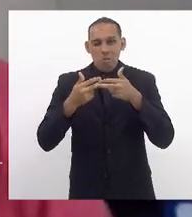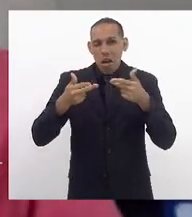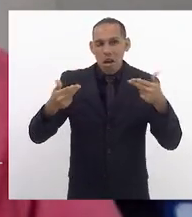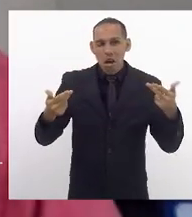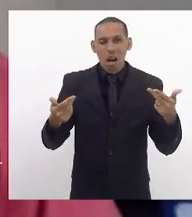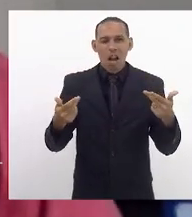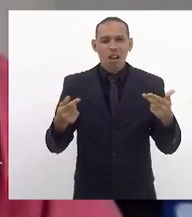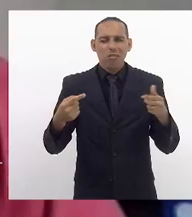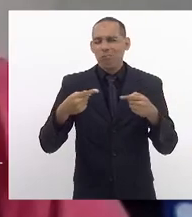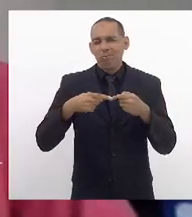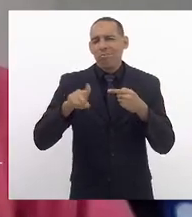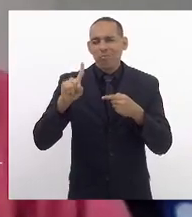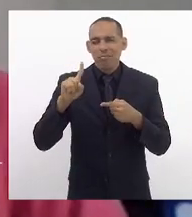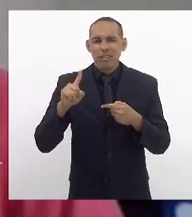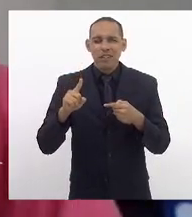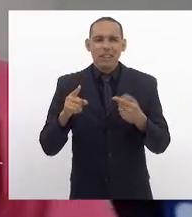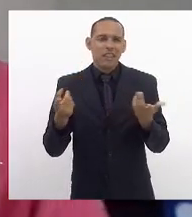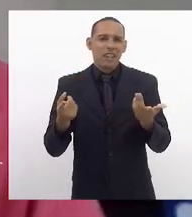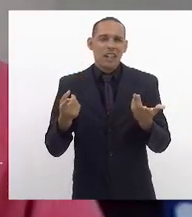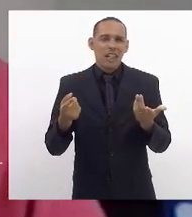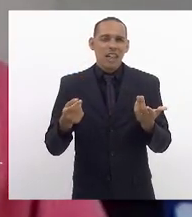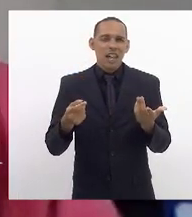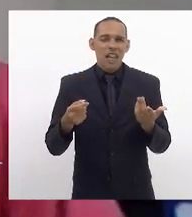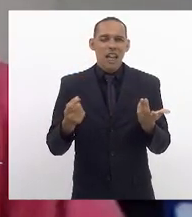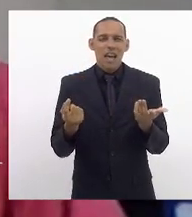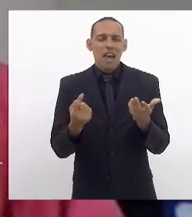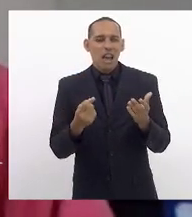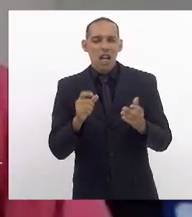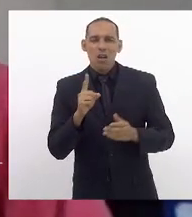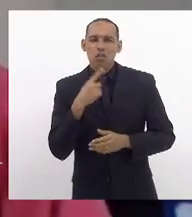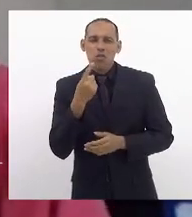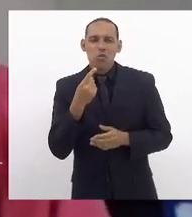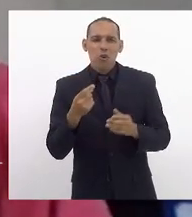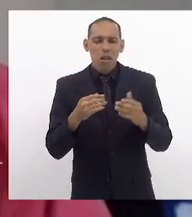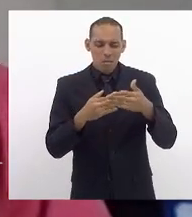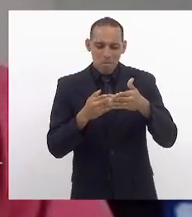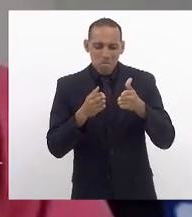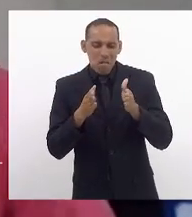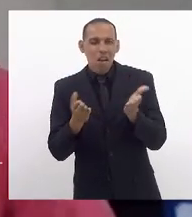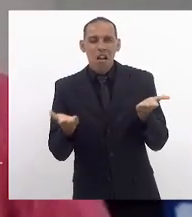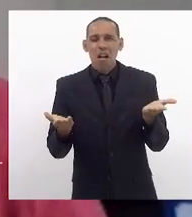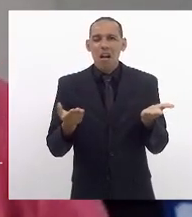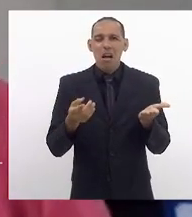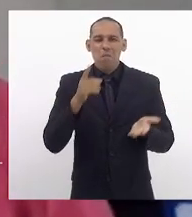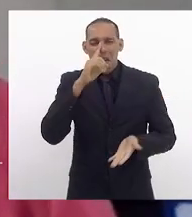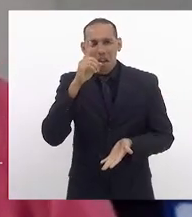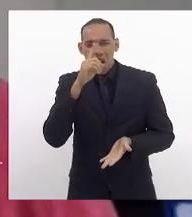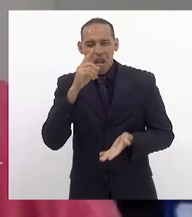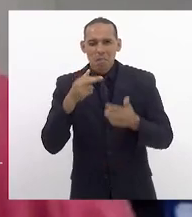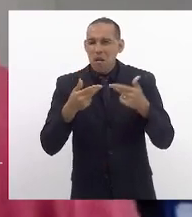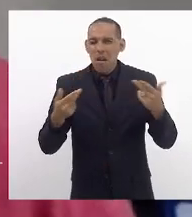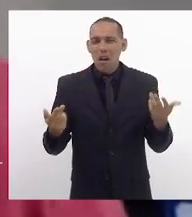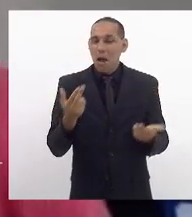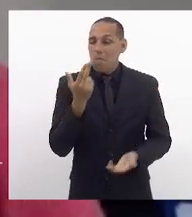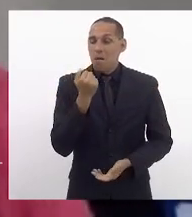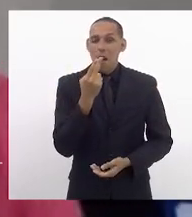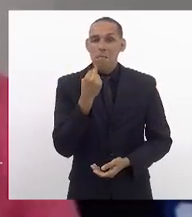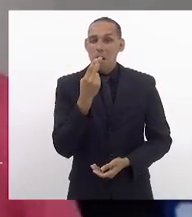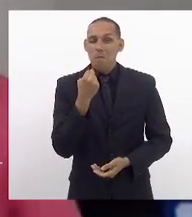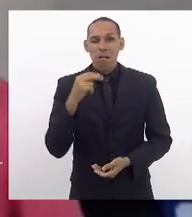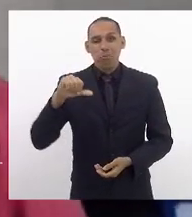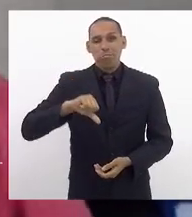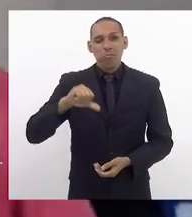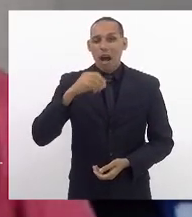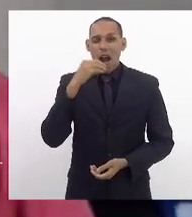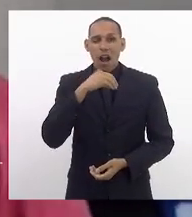com somente suco em caixinha, biscoito em pacote, absolutamente sem nenhum critério nutricional, e é muito grave